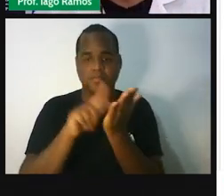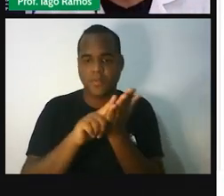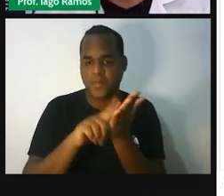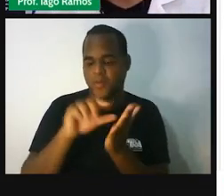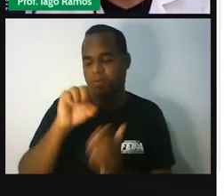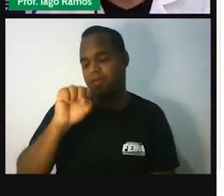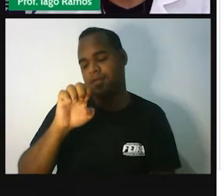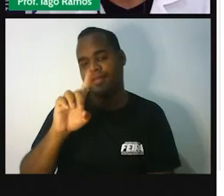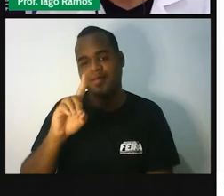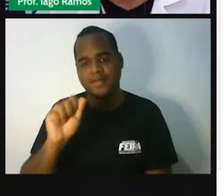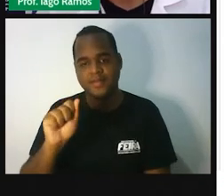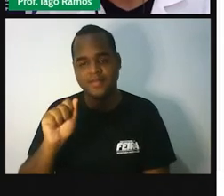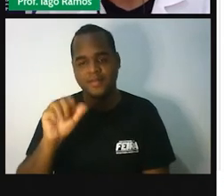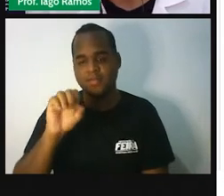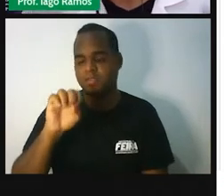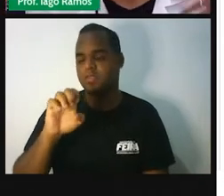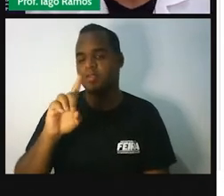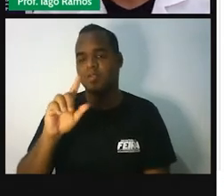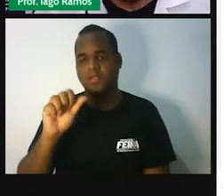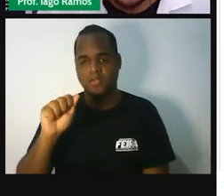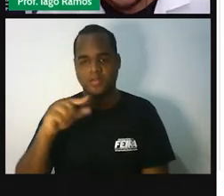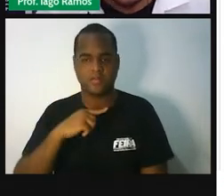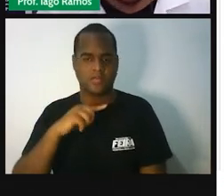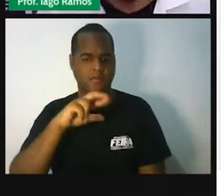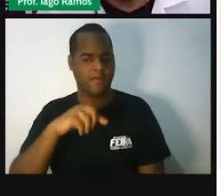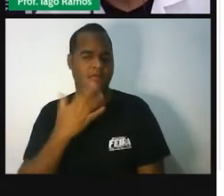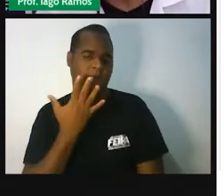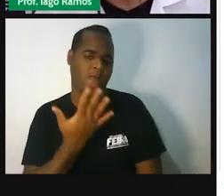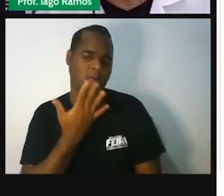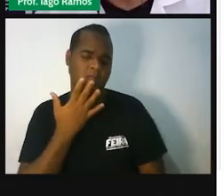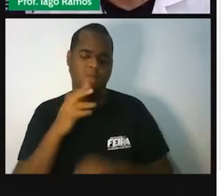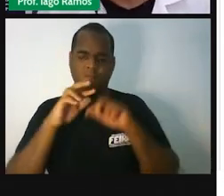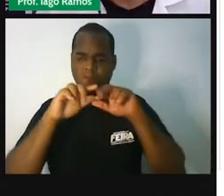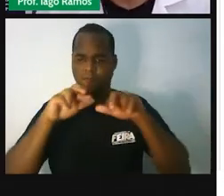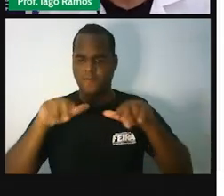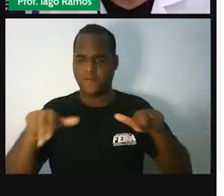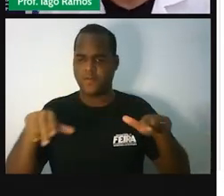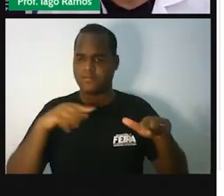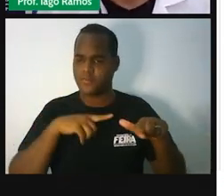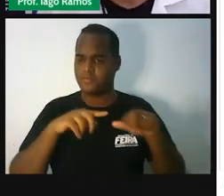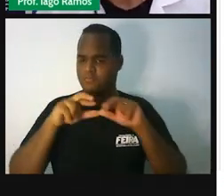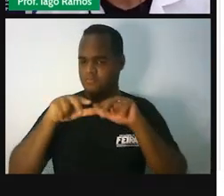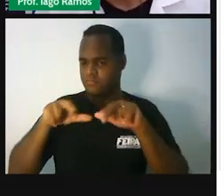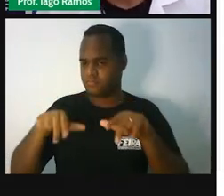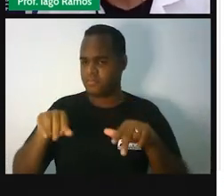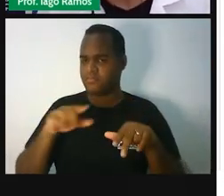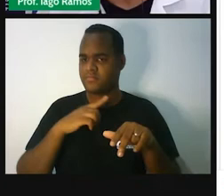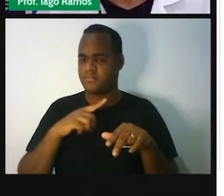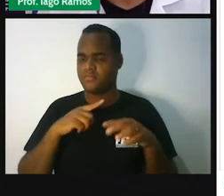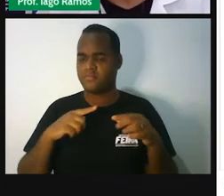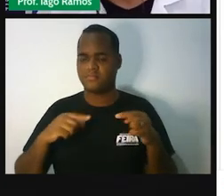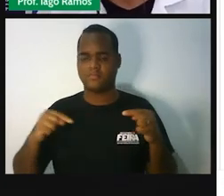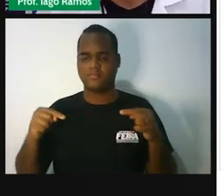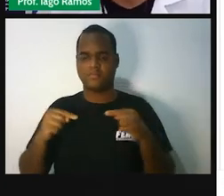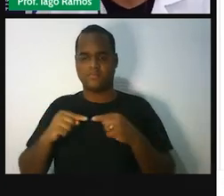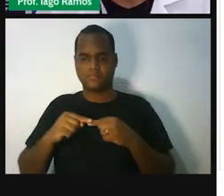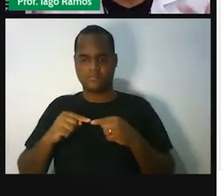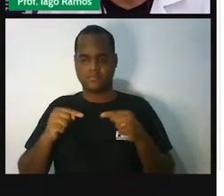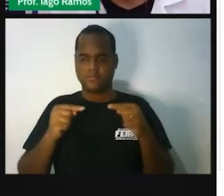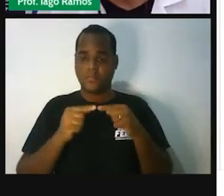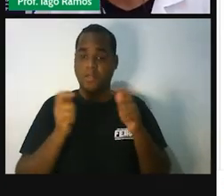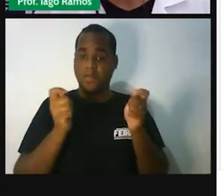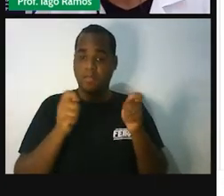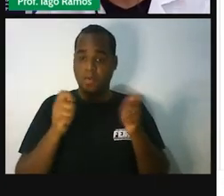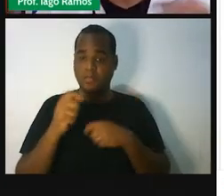né? Chamado papel de seda, que tem de várias cores, né? Inclusive, dá, né? É possível fazer